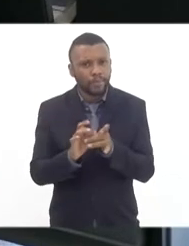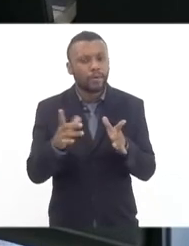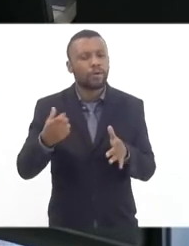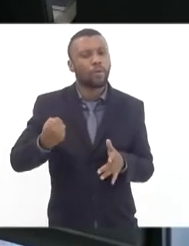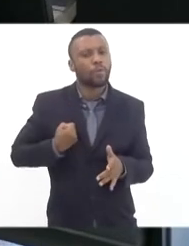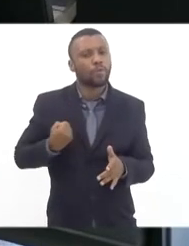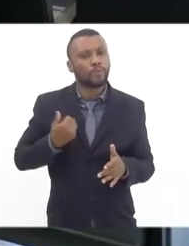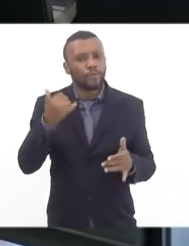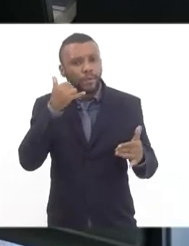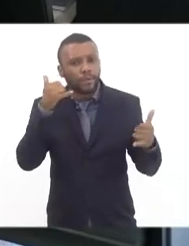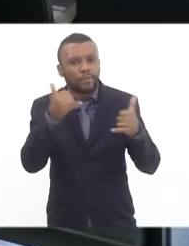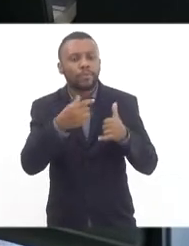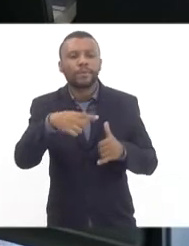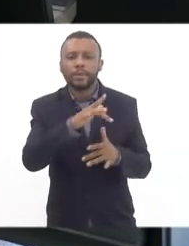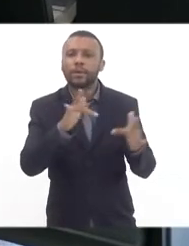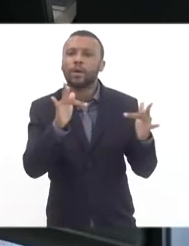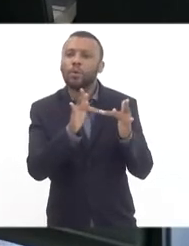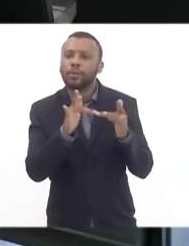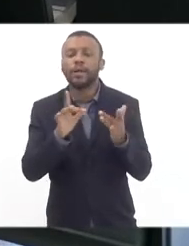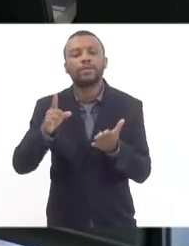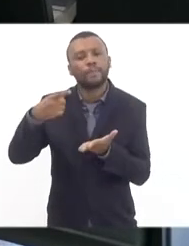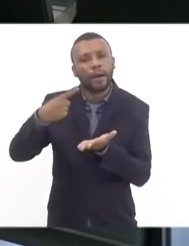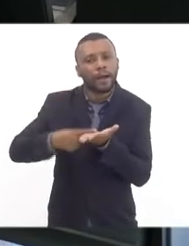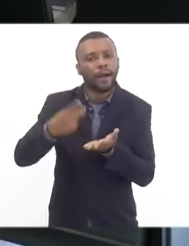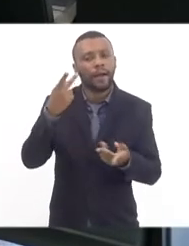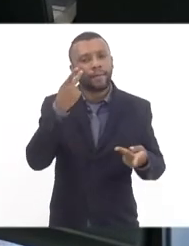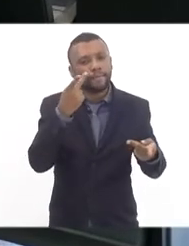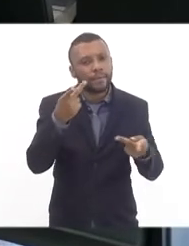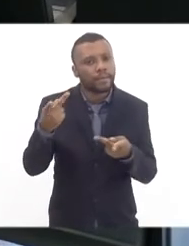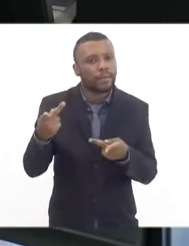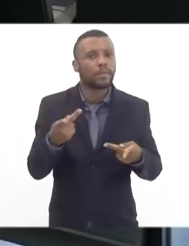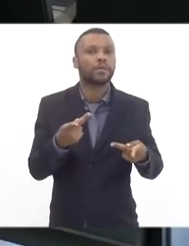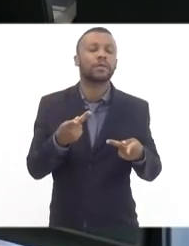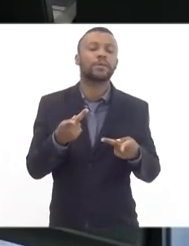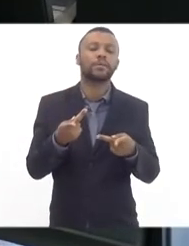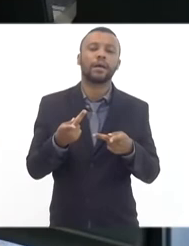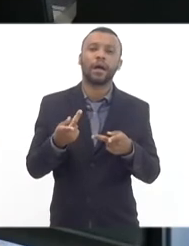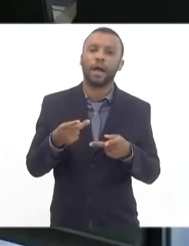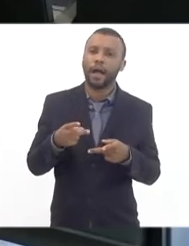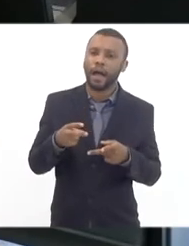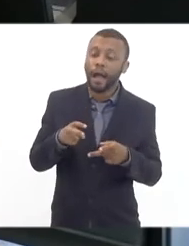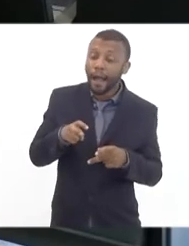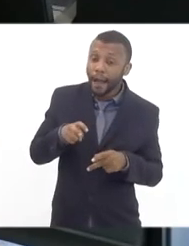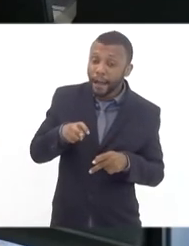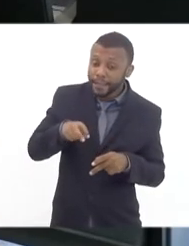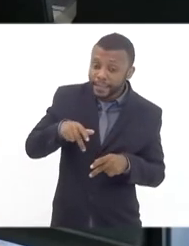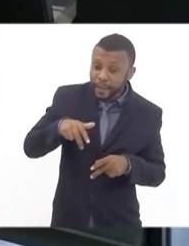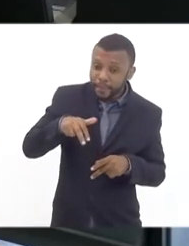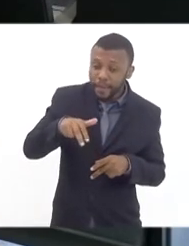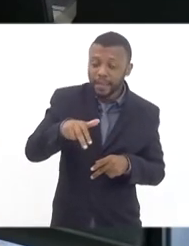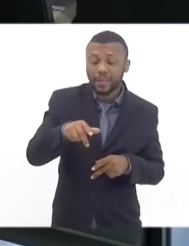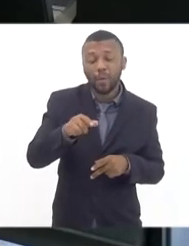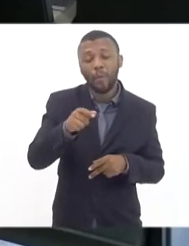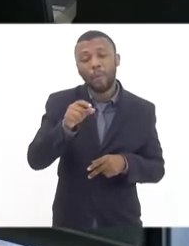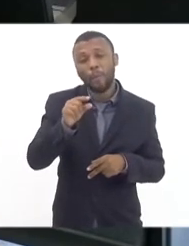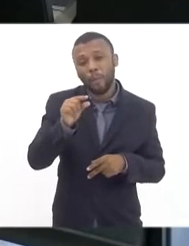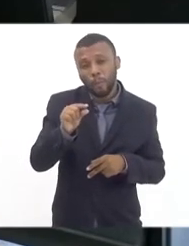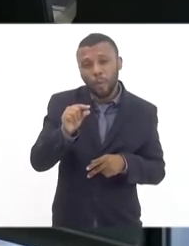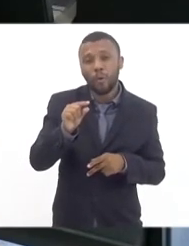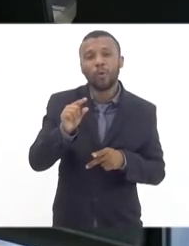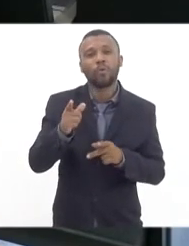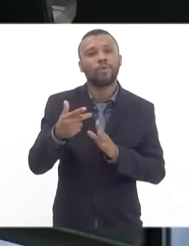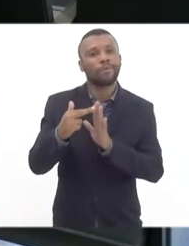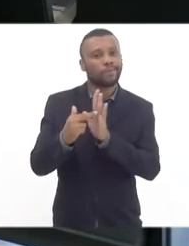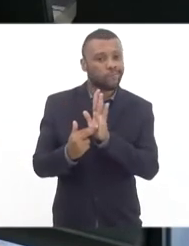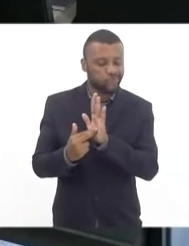telefone para vocês entrarem em contato, agendar visitas, as caminhadas um pouco restritas, porque as pistas estão deterioradas,